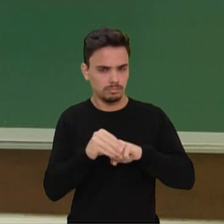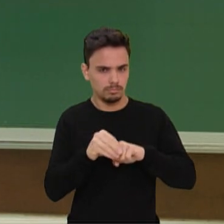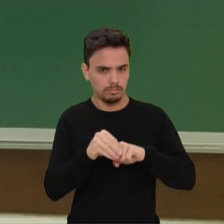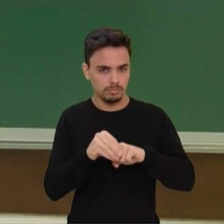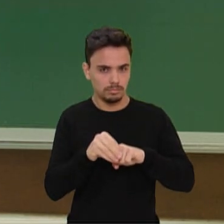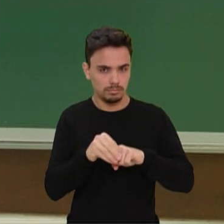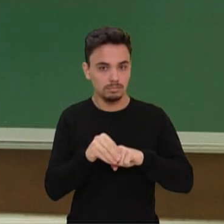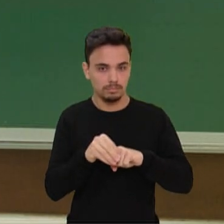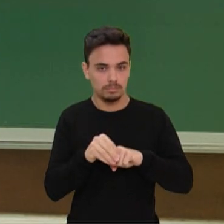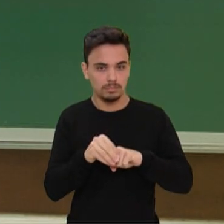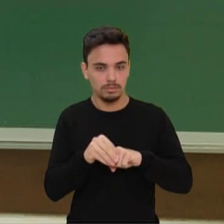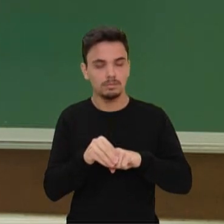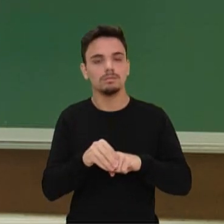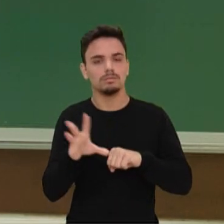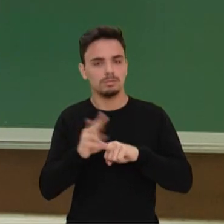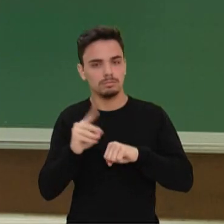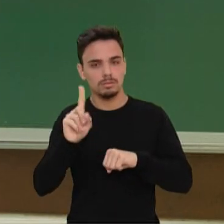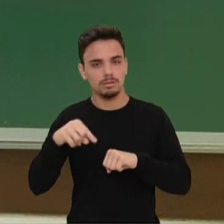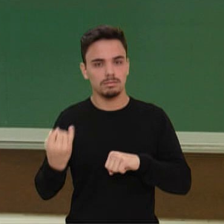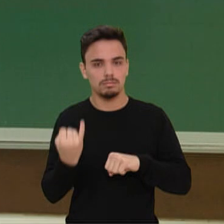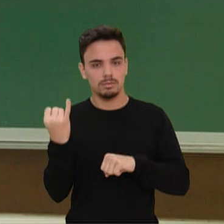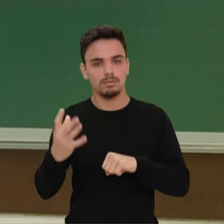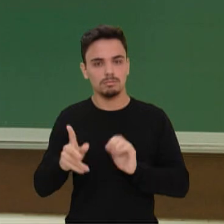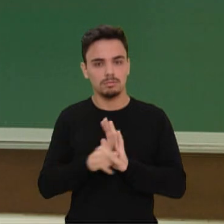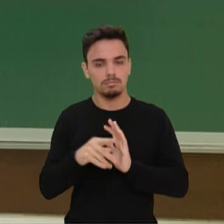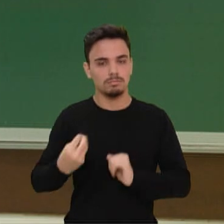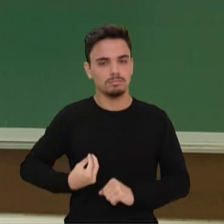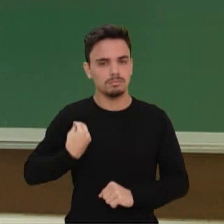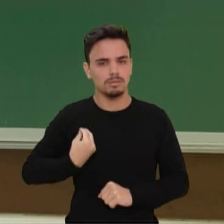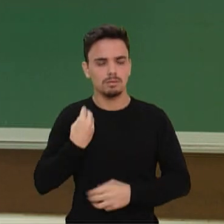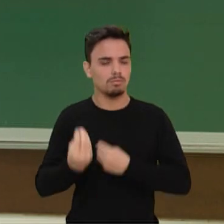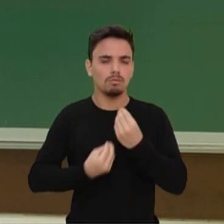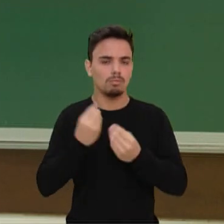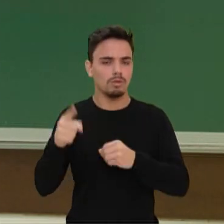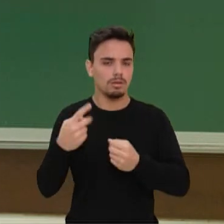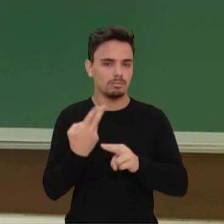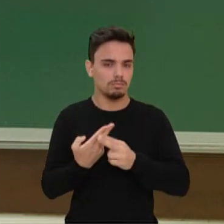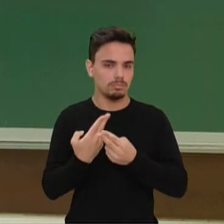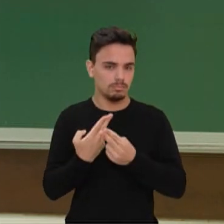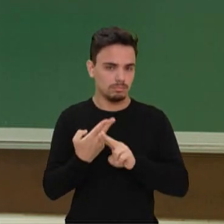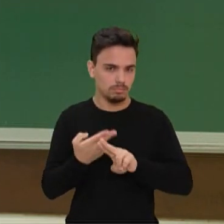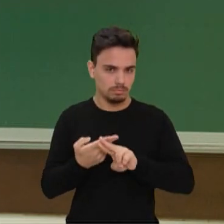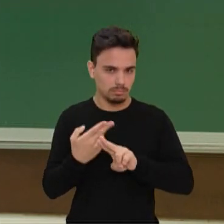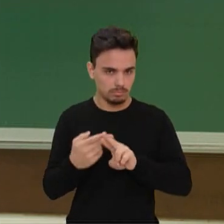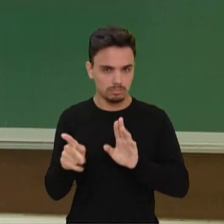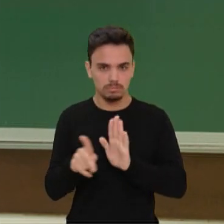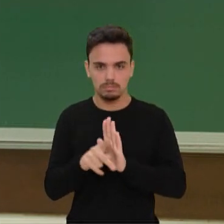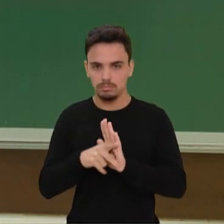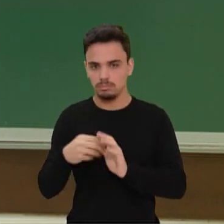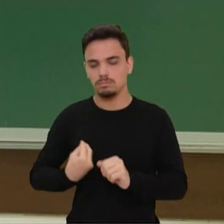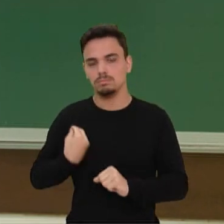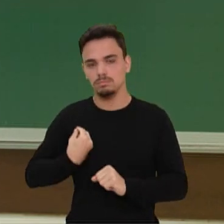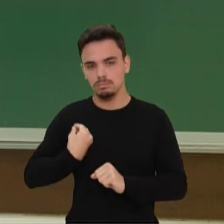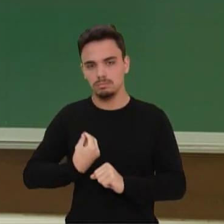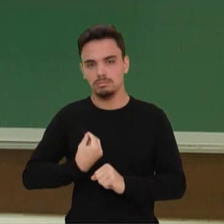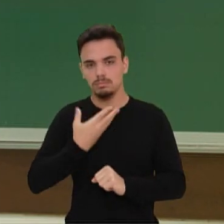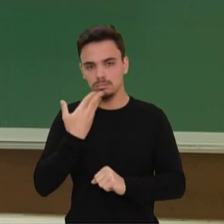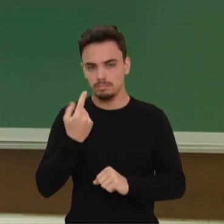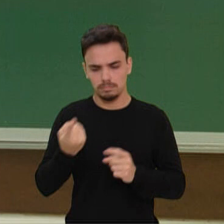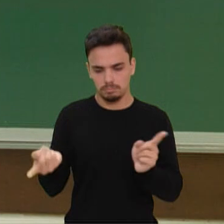são importantes para a nossa vida na medida em que eles são utilizados para a nossa vida, para a gente viver melhor e não o